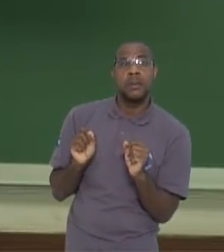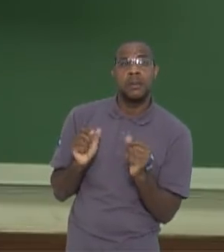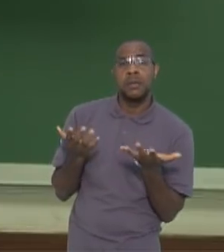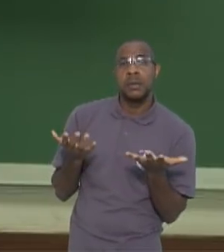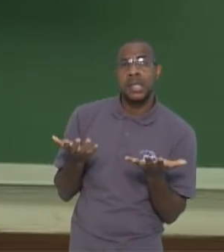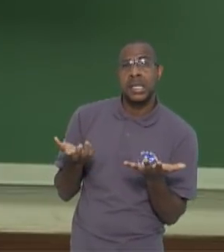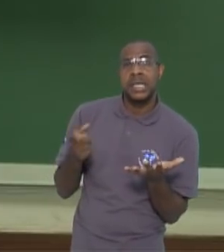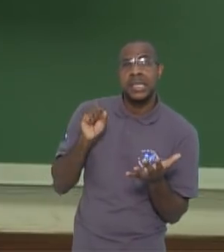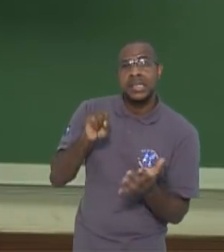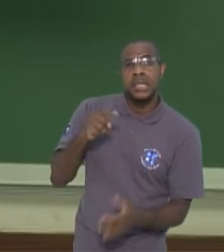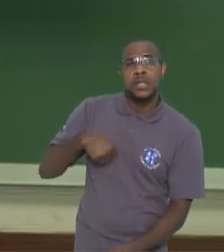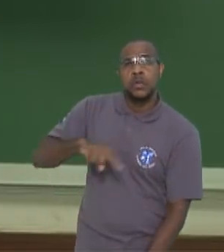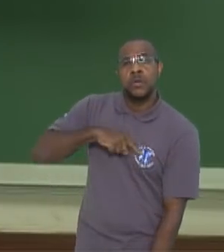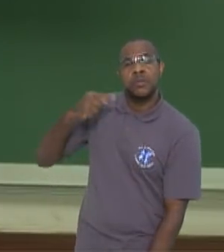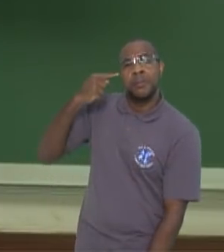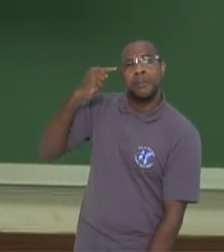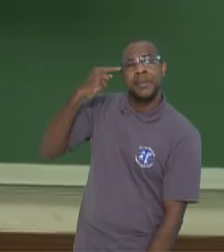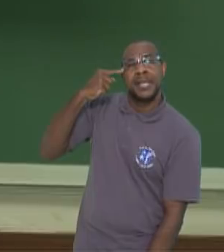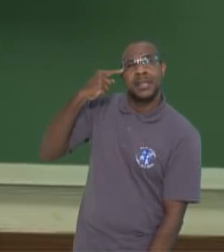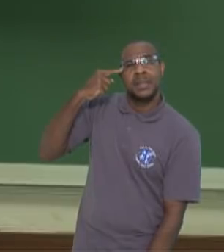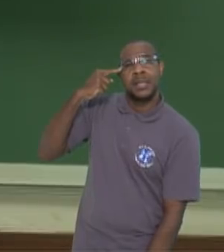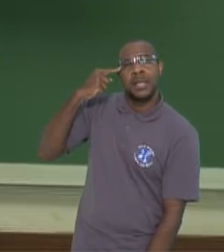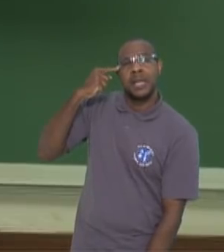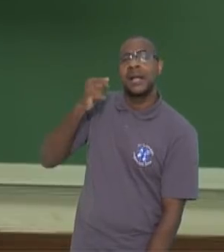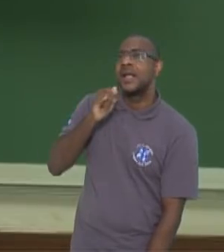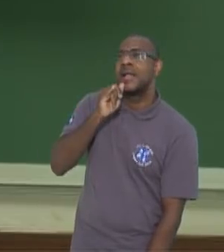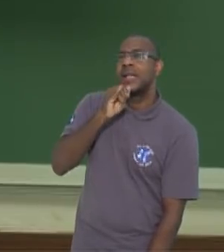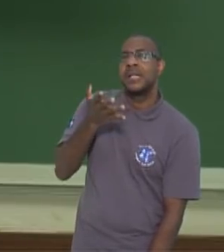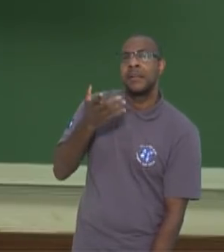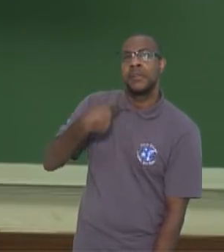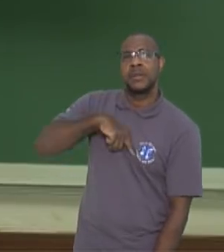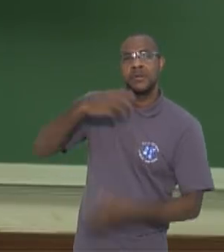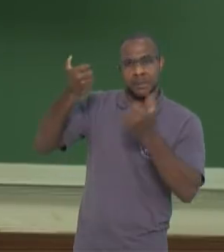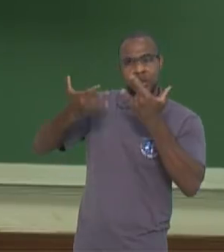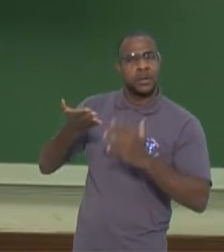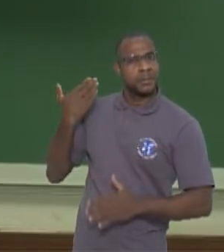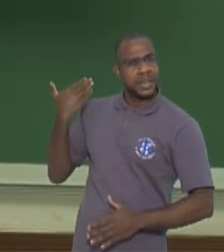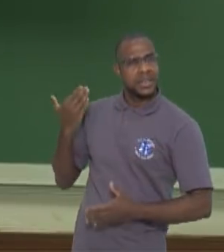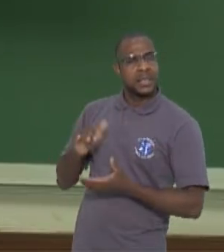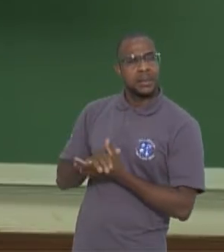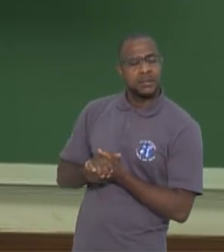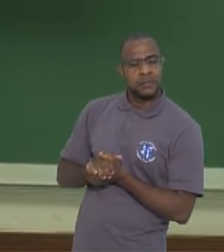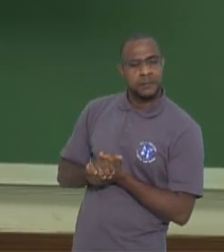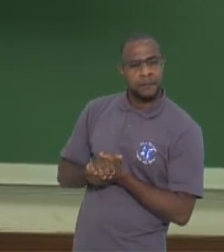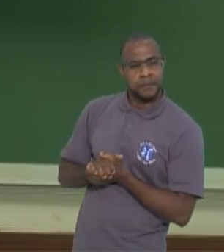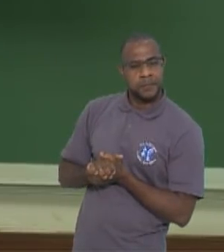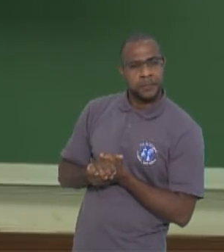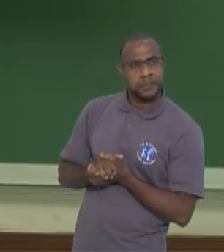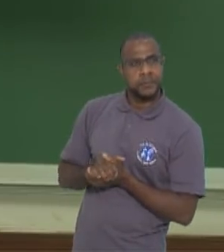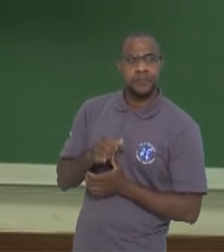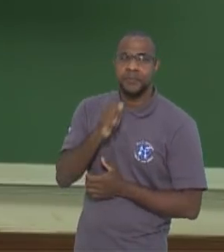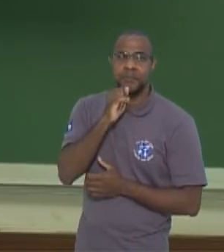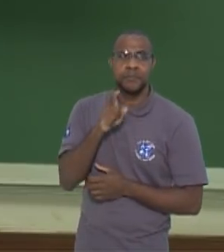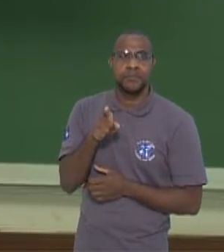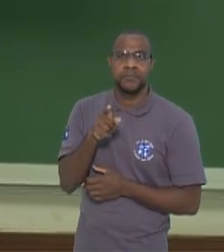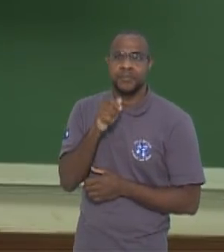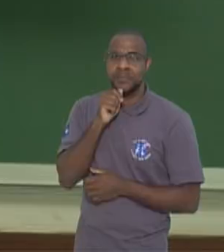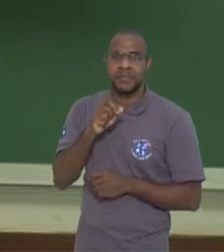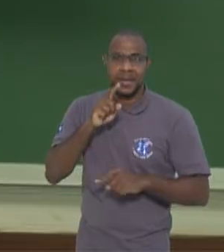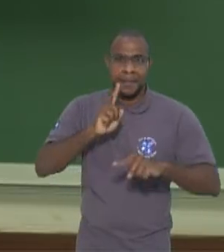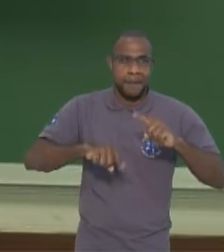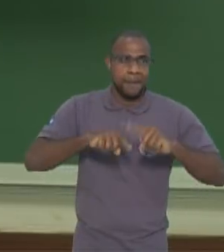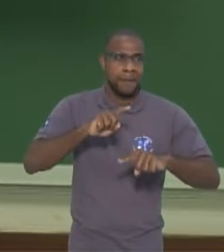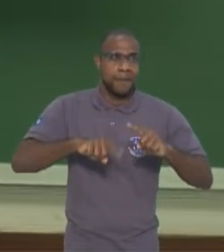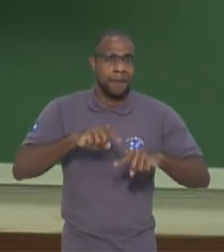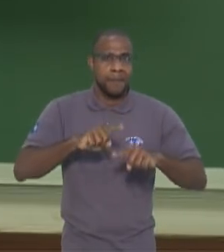se a gente pensar no exemplo que eu dei assim, em aulas passadas, então, se alguém pegasse